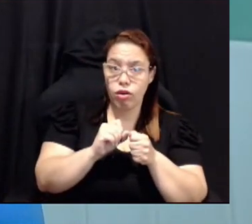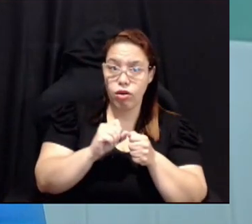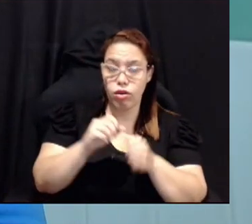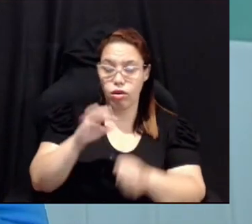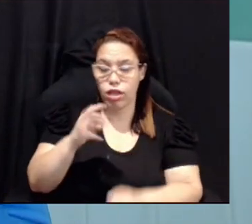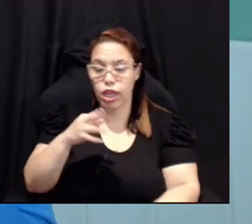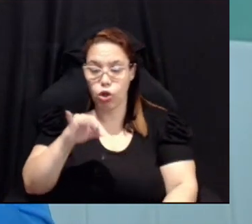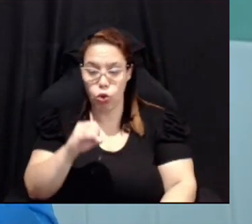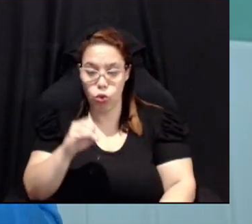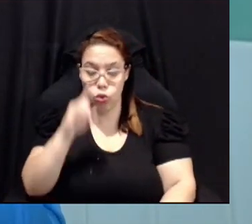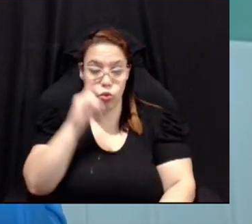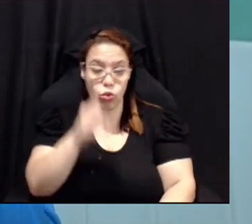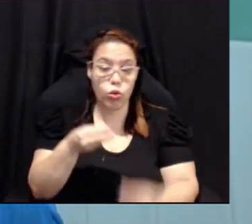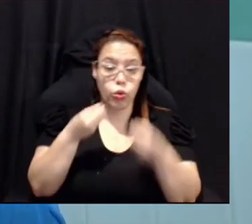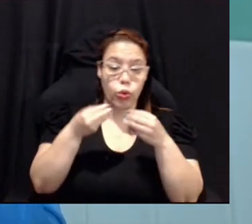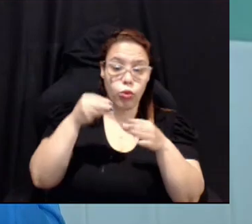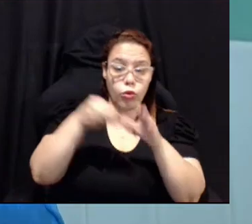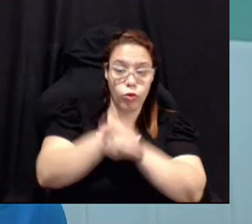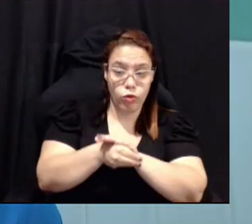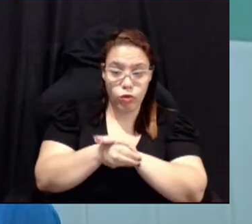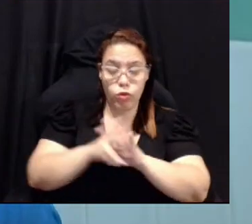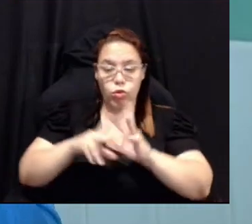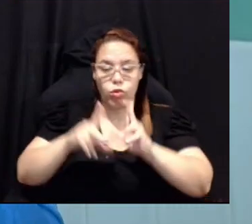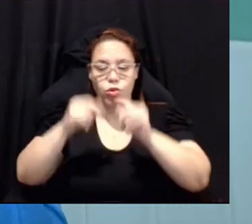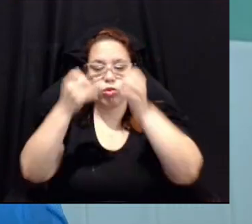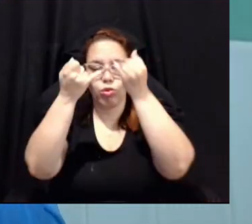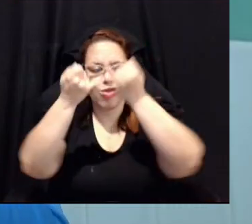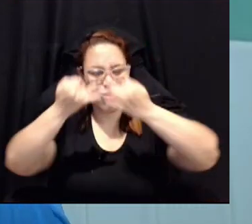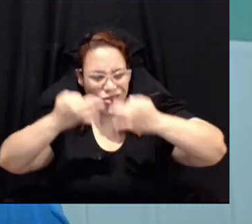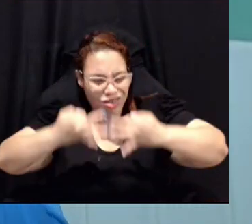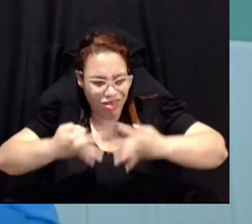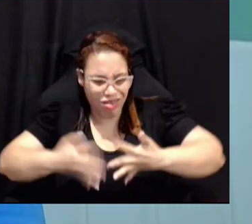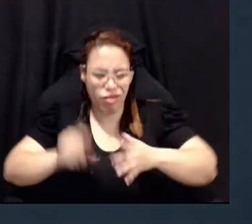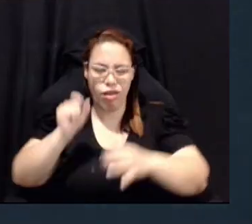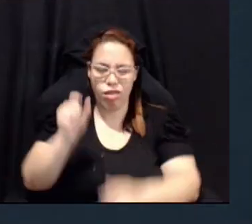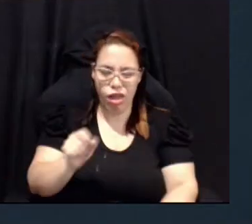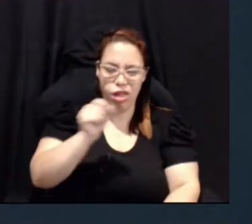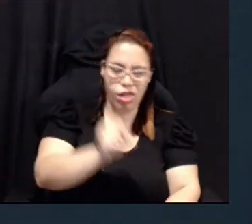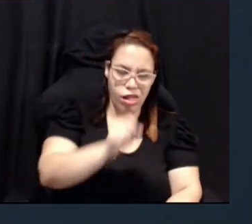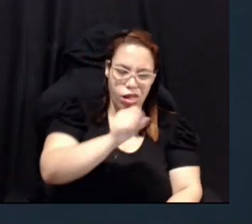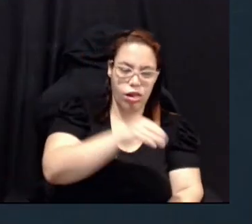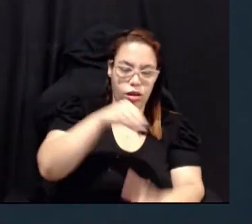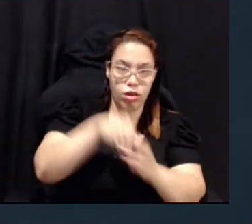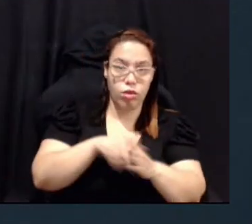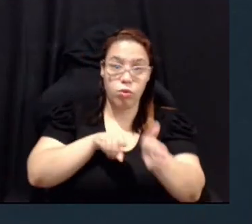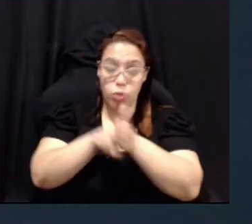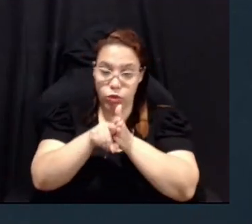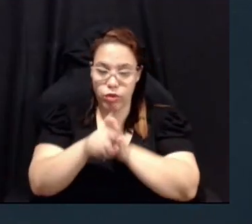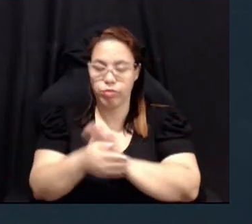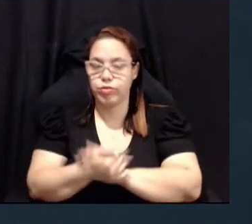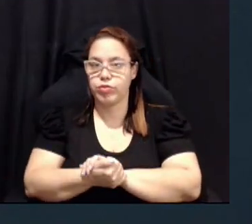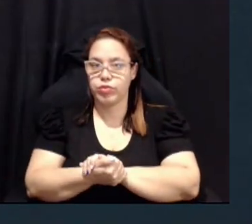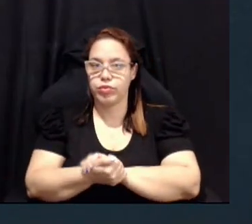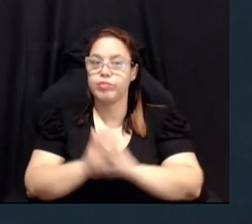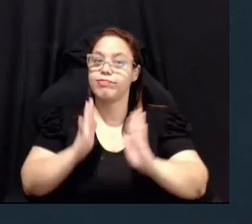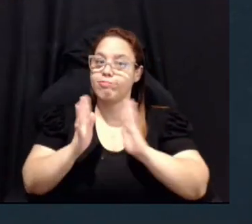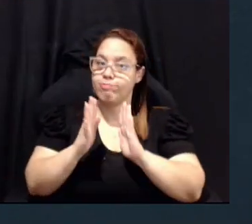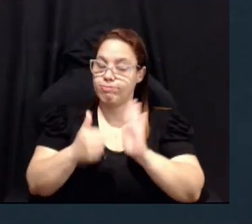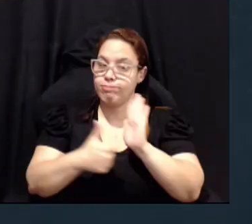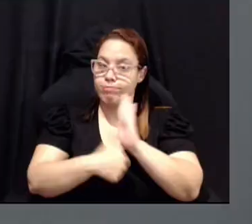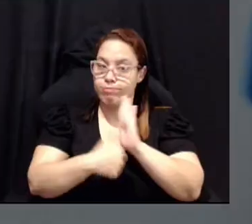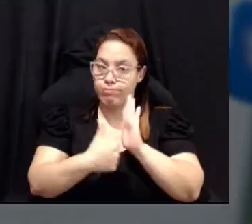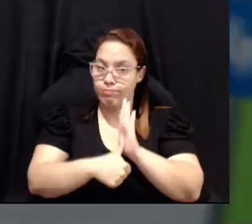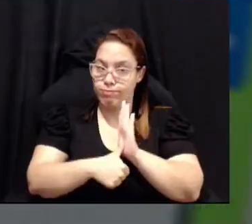os investimentos. Então, tudo está explicado passo a passo dentro do Perguntão. De acordo com o documento publicado no